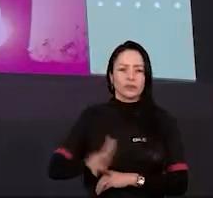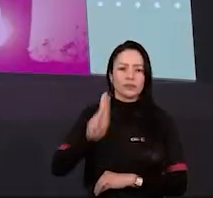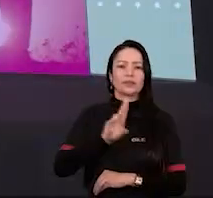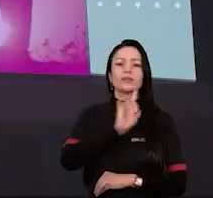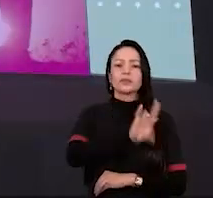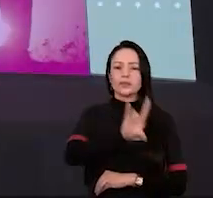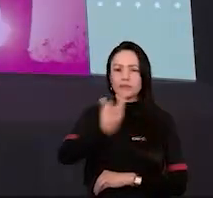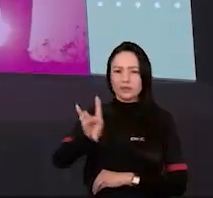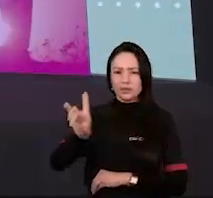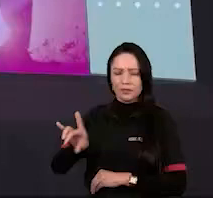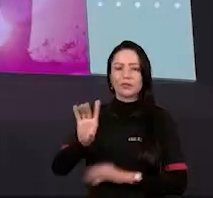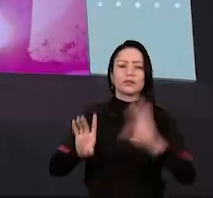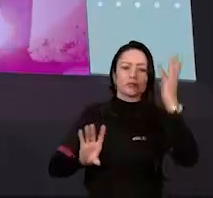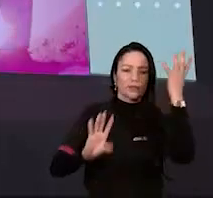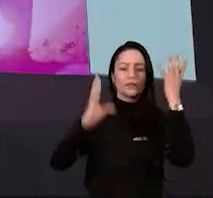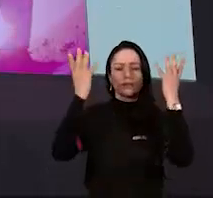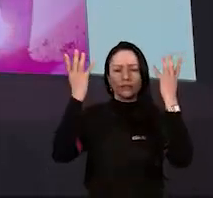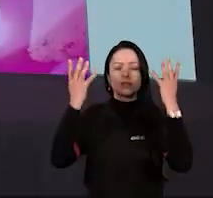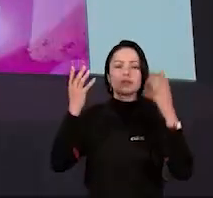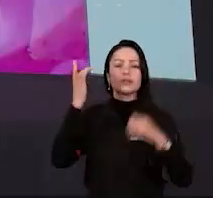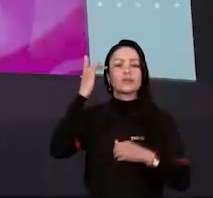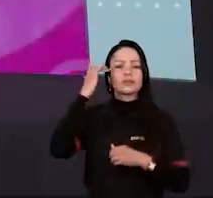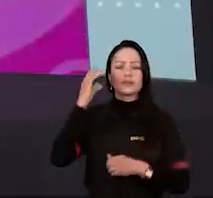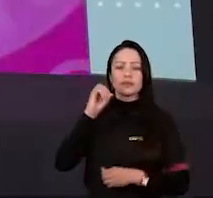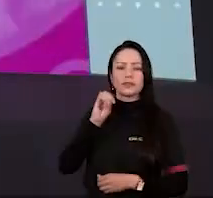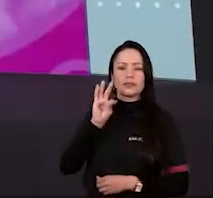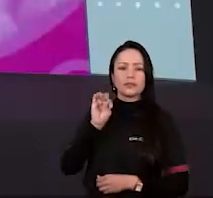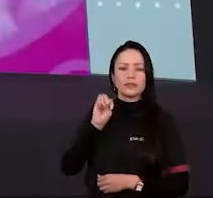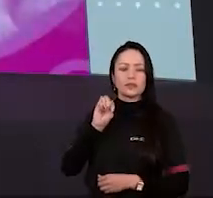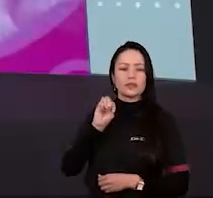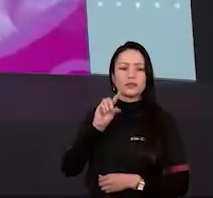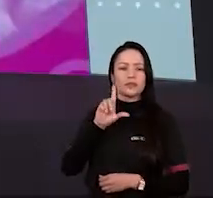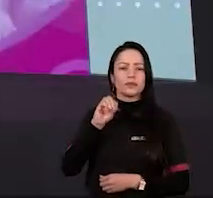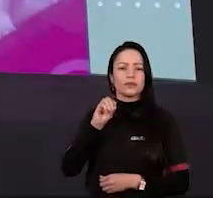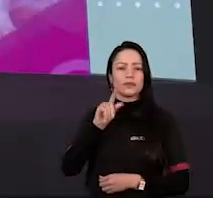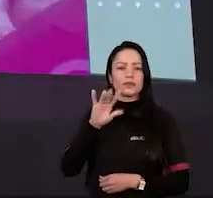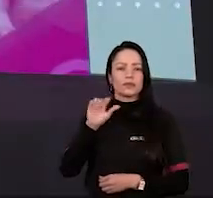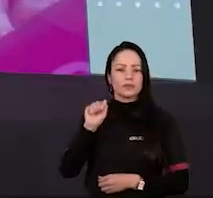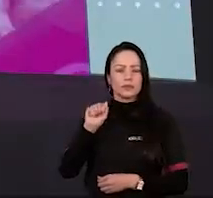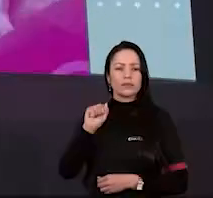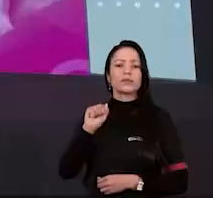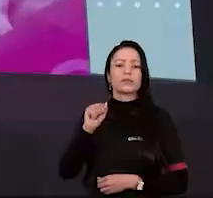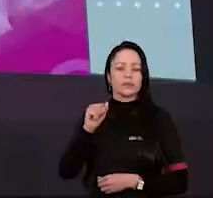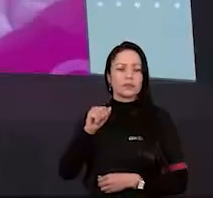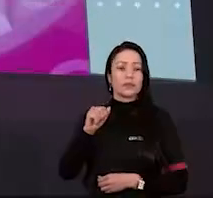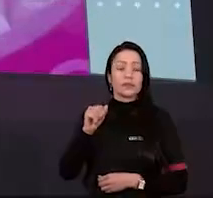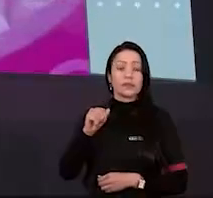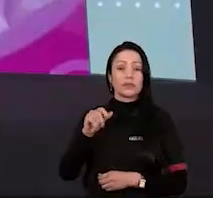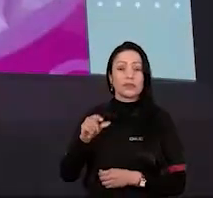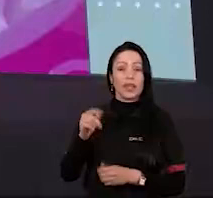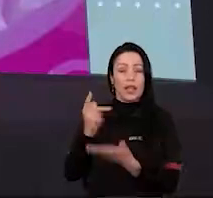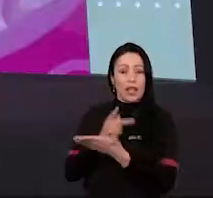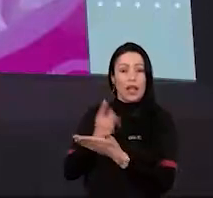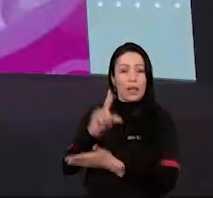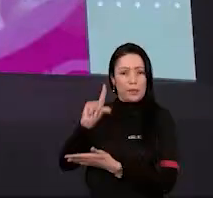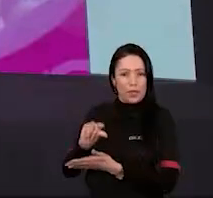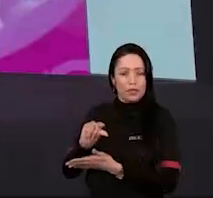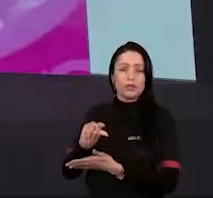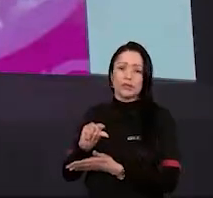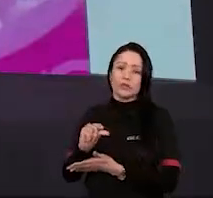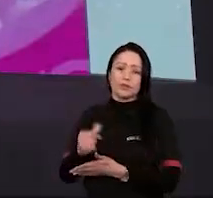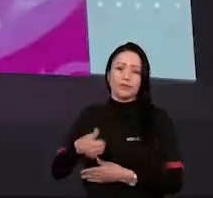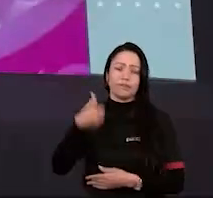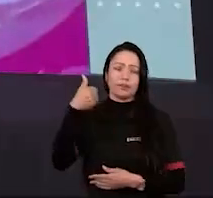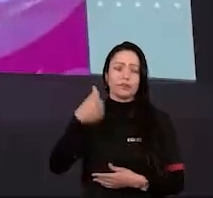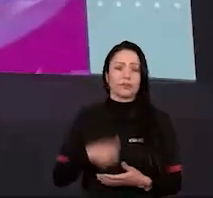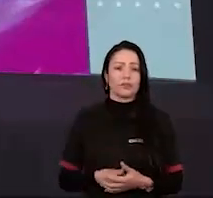cada ferramenta em cada situação. Eu acho que na otologia, às vezes, pecar para mais é menos pior do que pecar para menos,